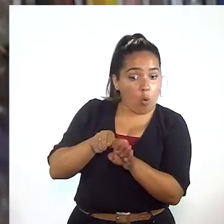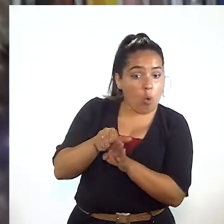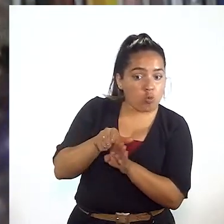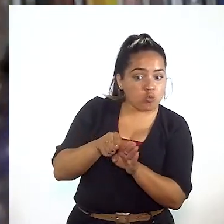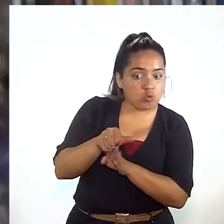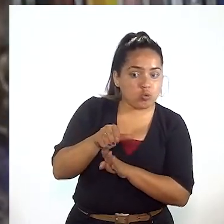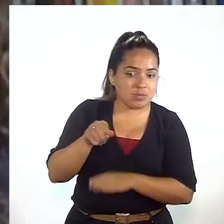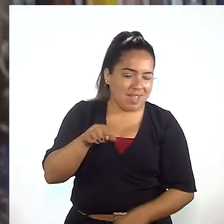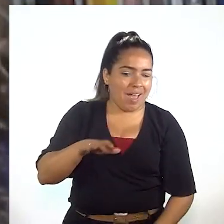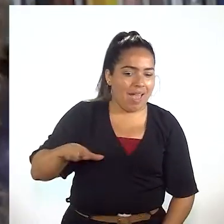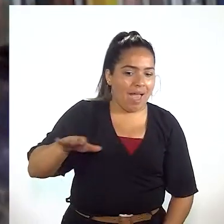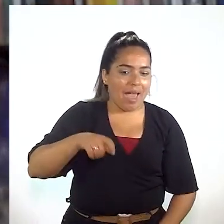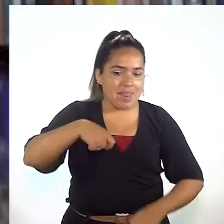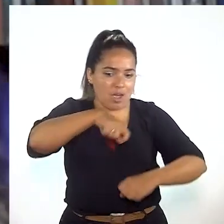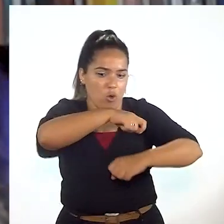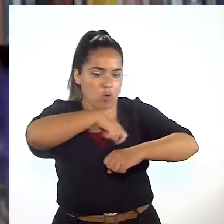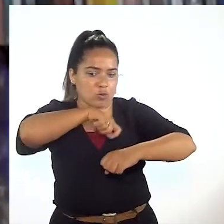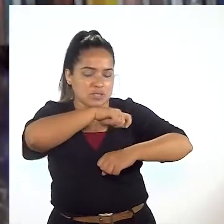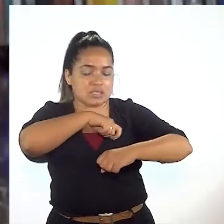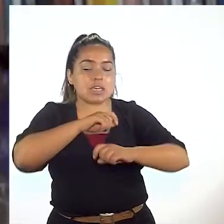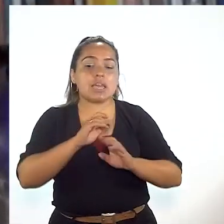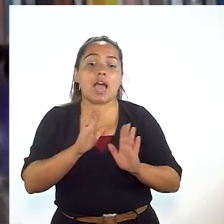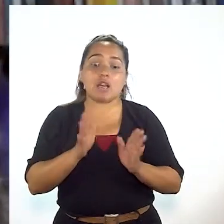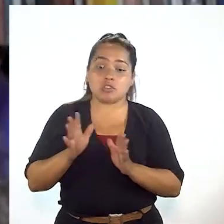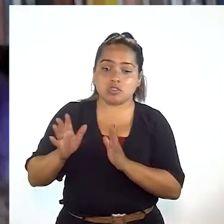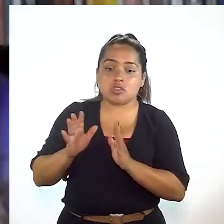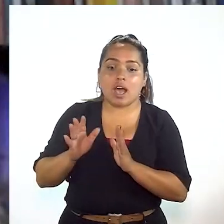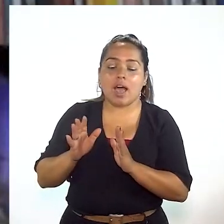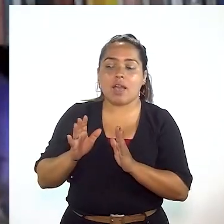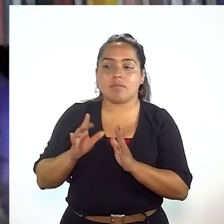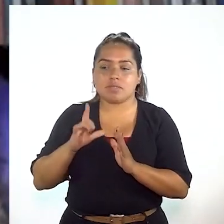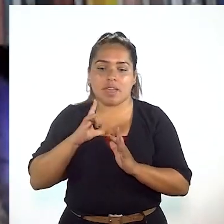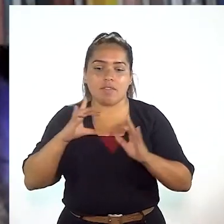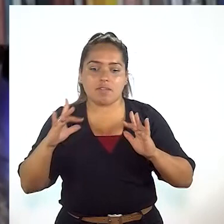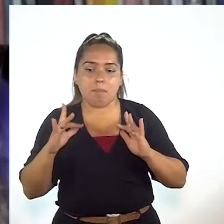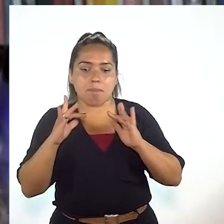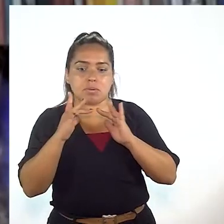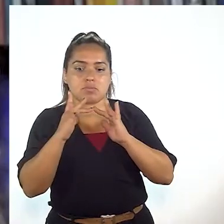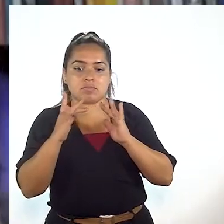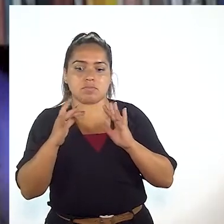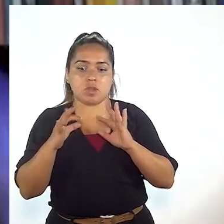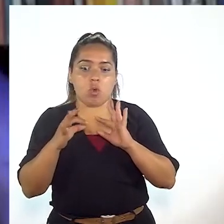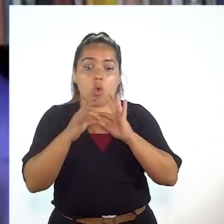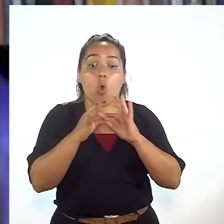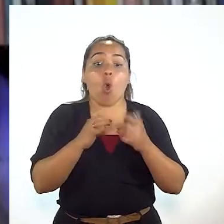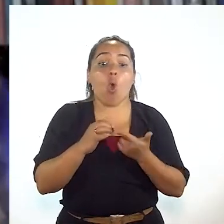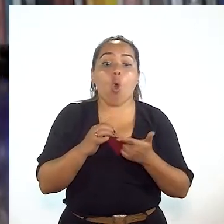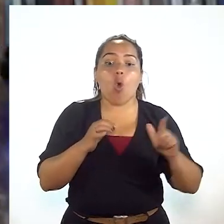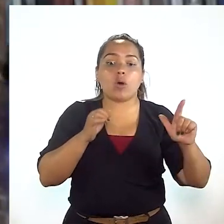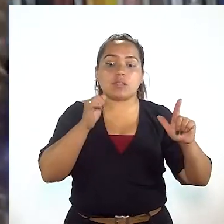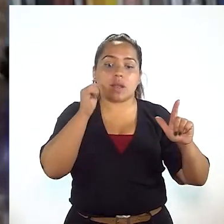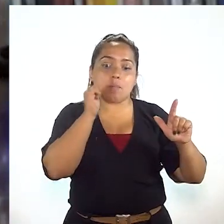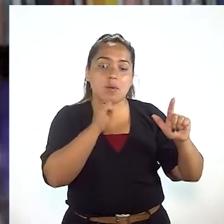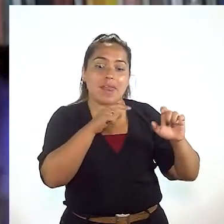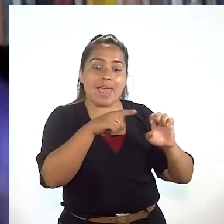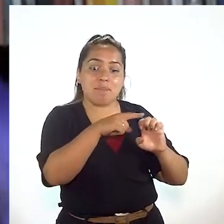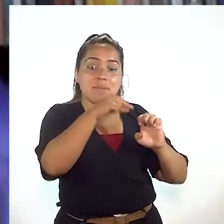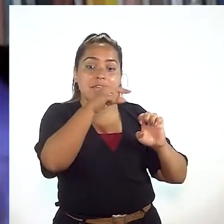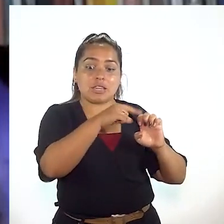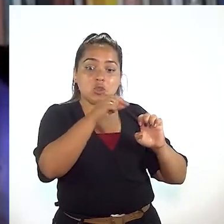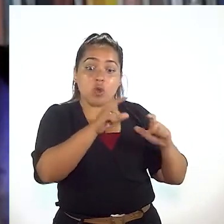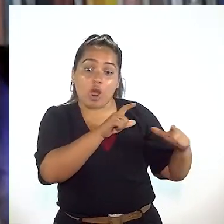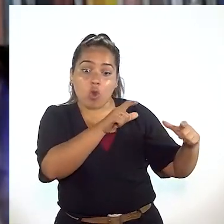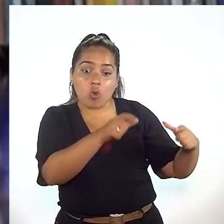Paulo, e ela é consultora hoje nessa área, né, de cozinhas, e aí a gente já